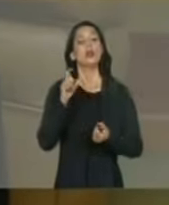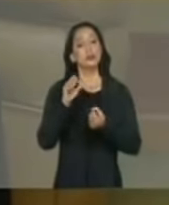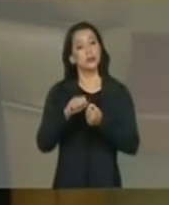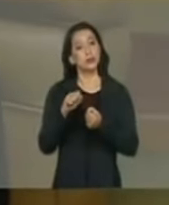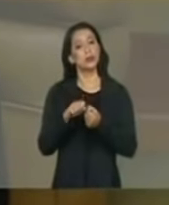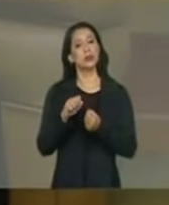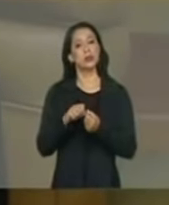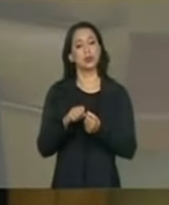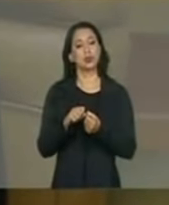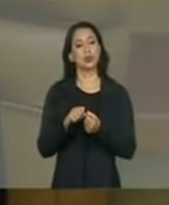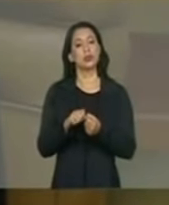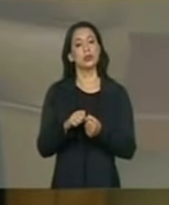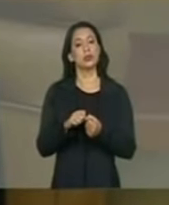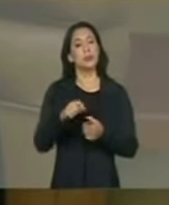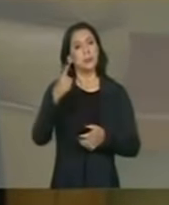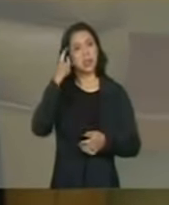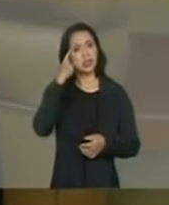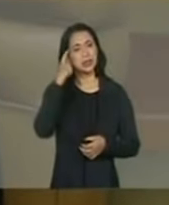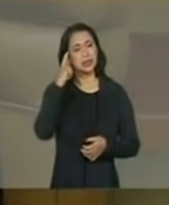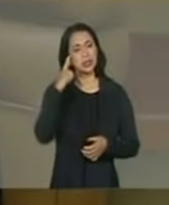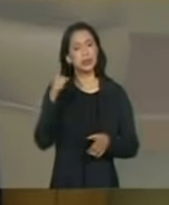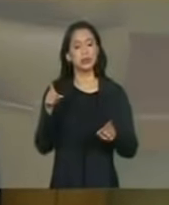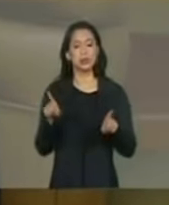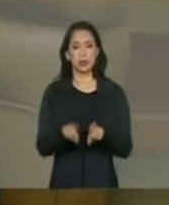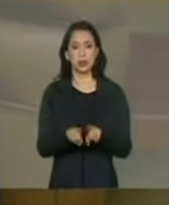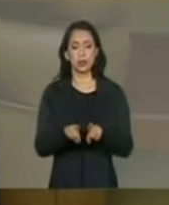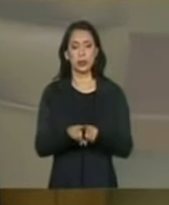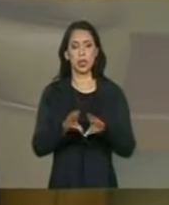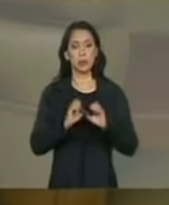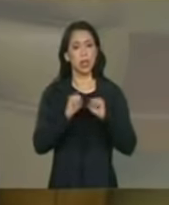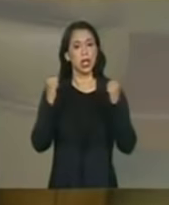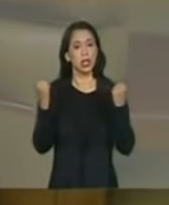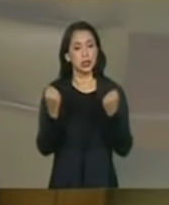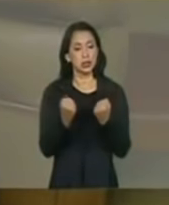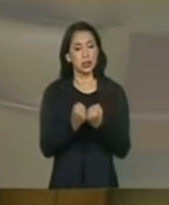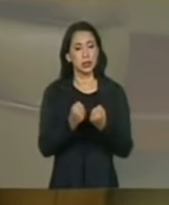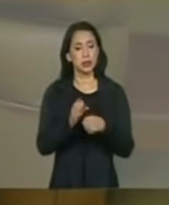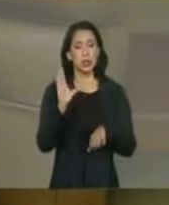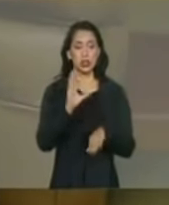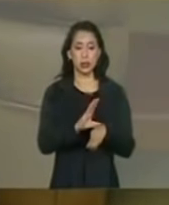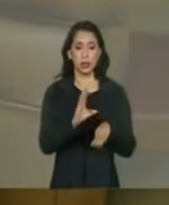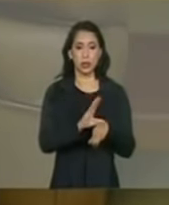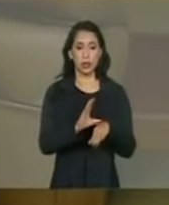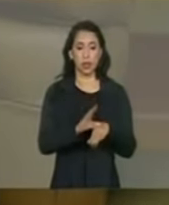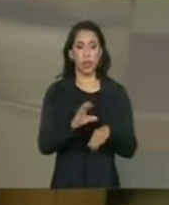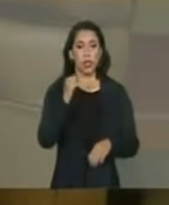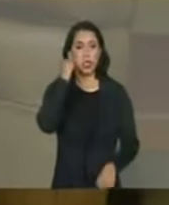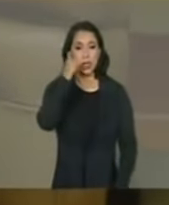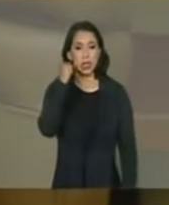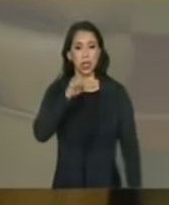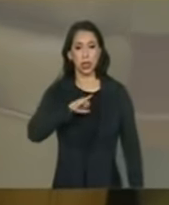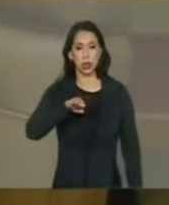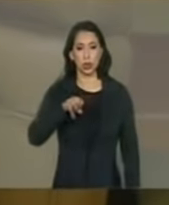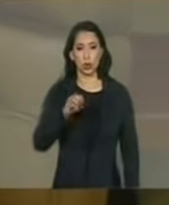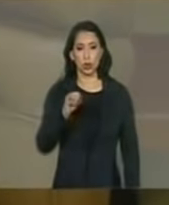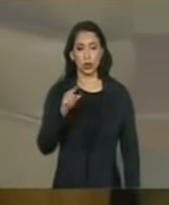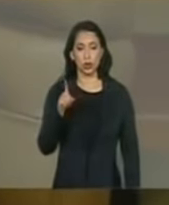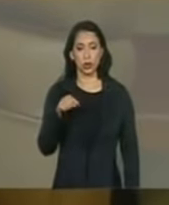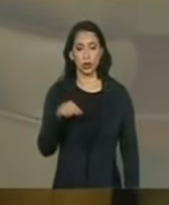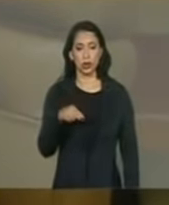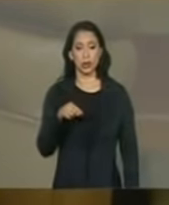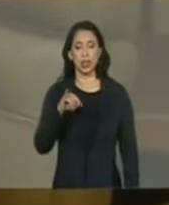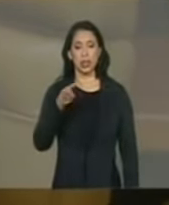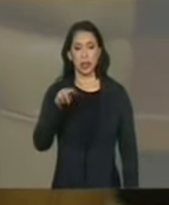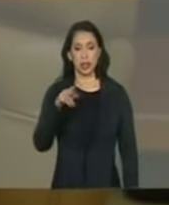foram considerados pela assembléia constituinte tanto que o o senador josé inácio do espírito santo que